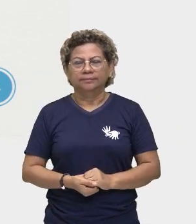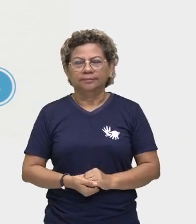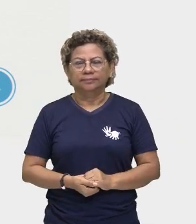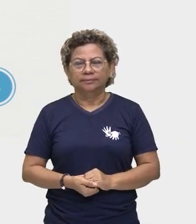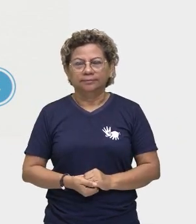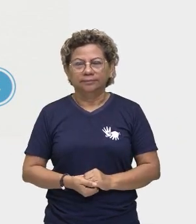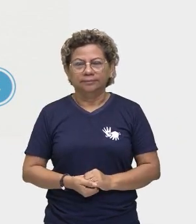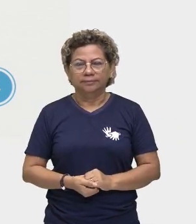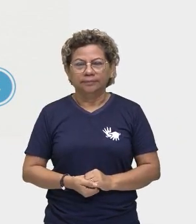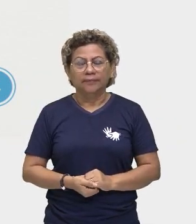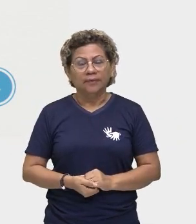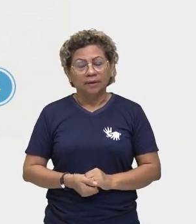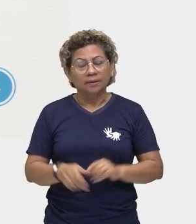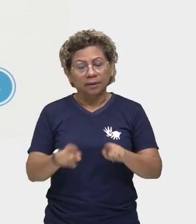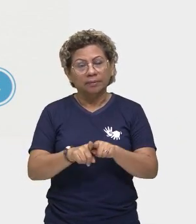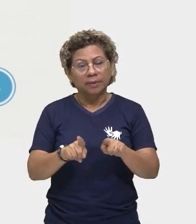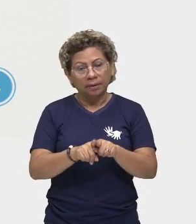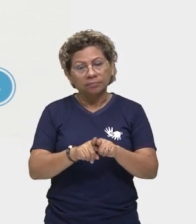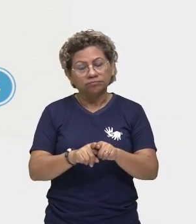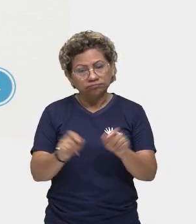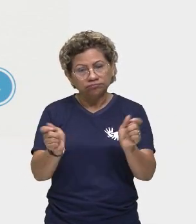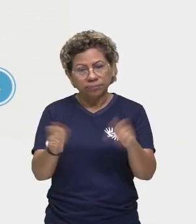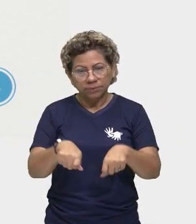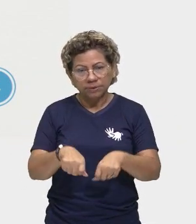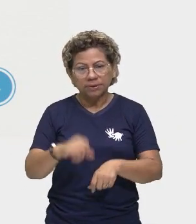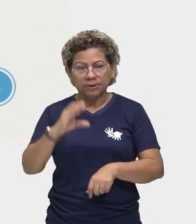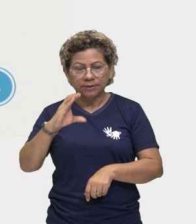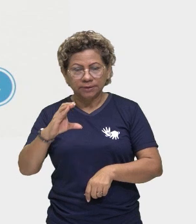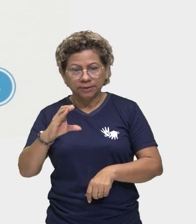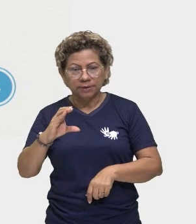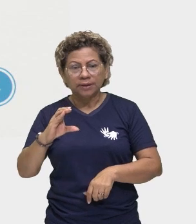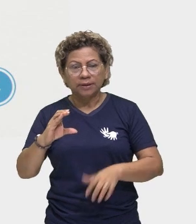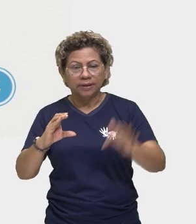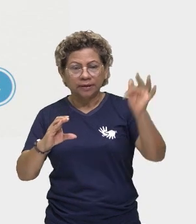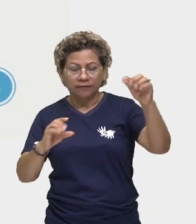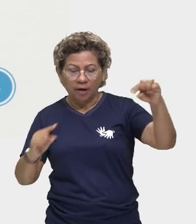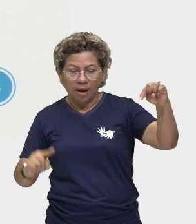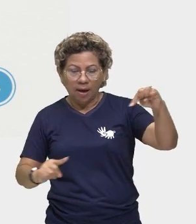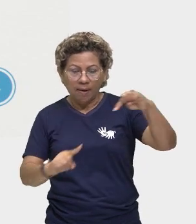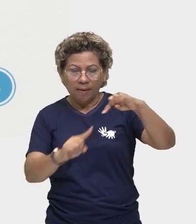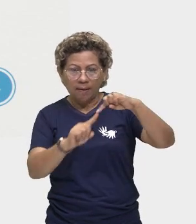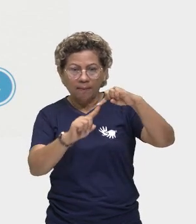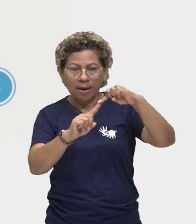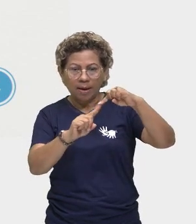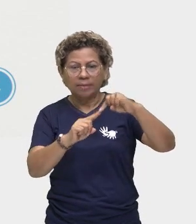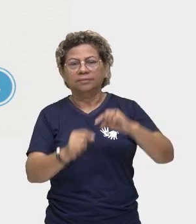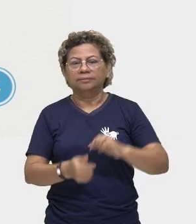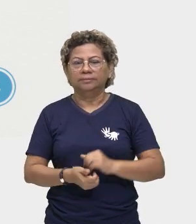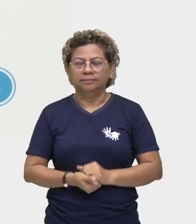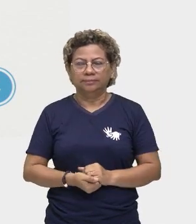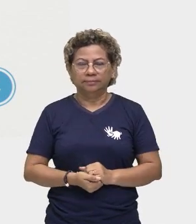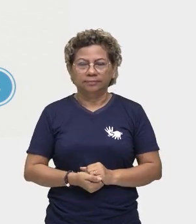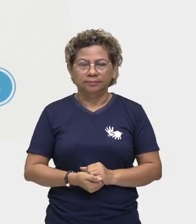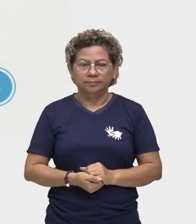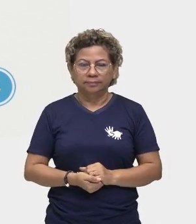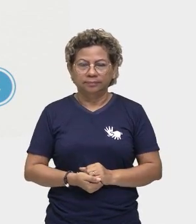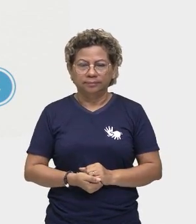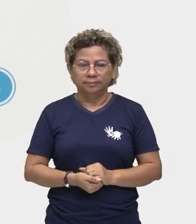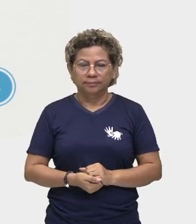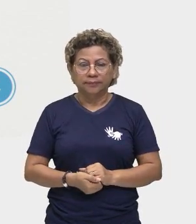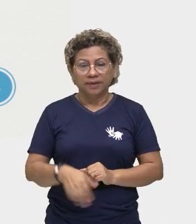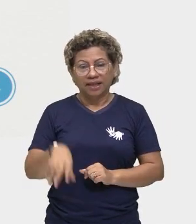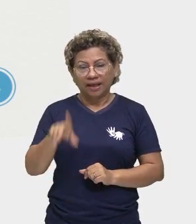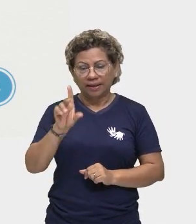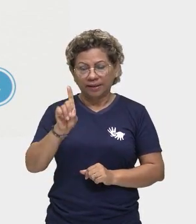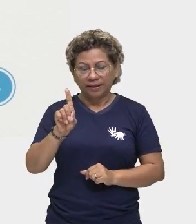aqui de C para F e de C para E. E por último, a última diagonal que sai do vértice de